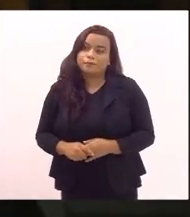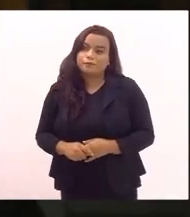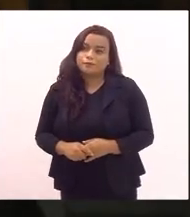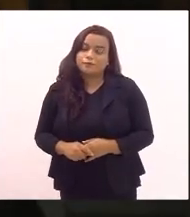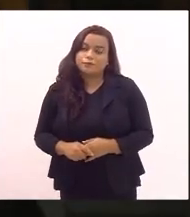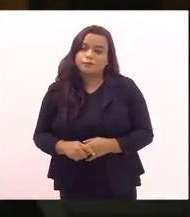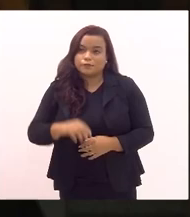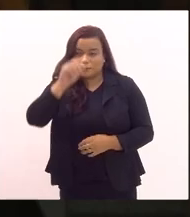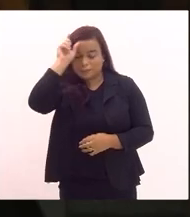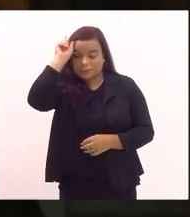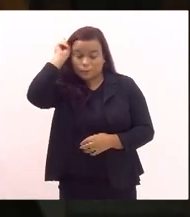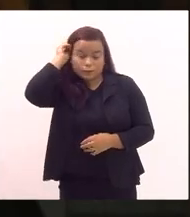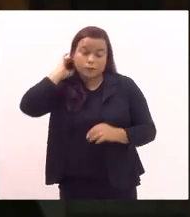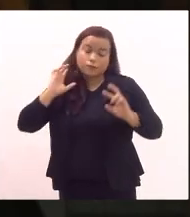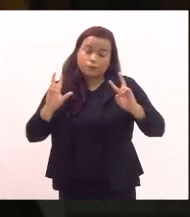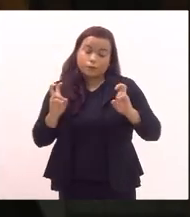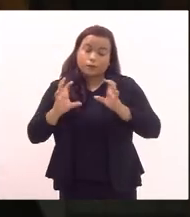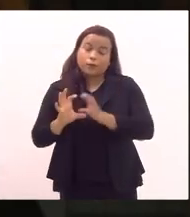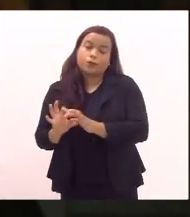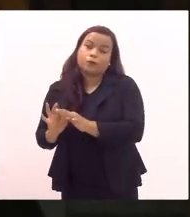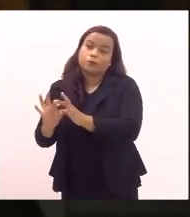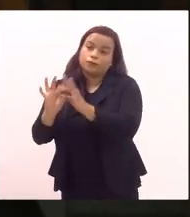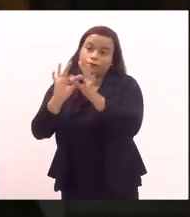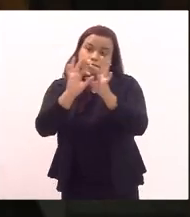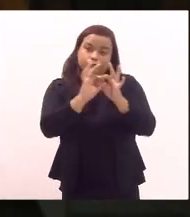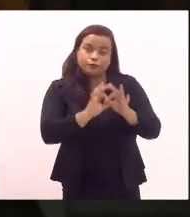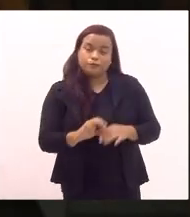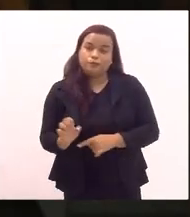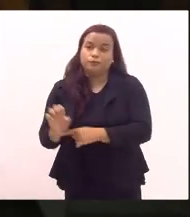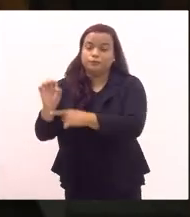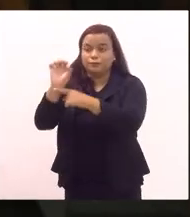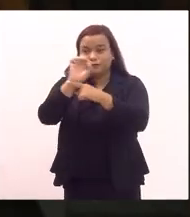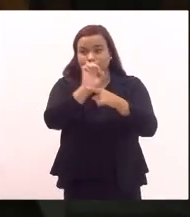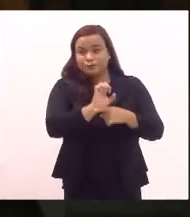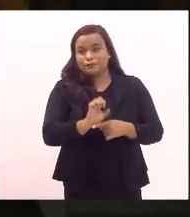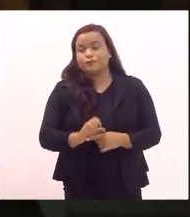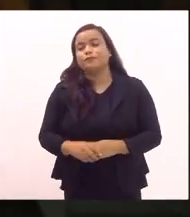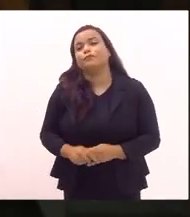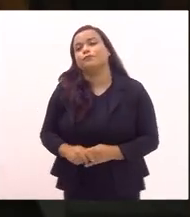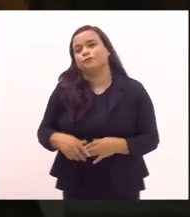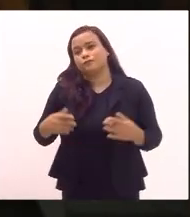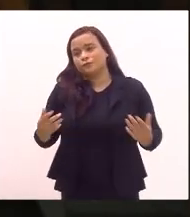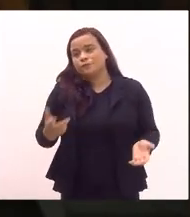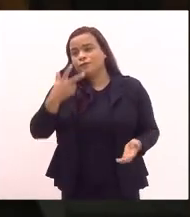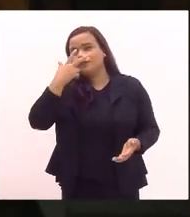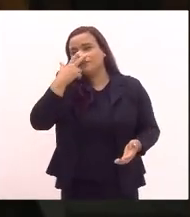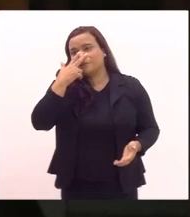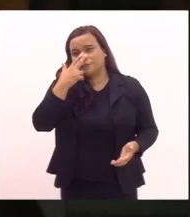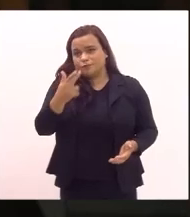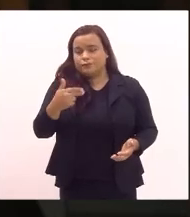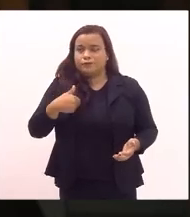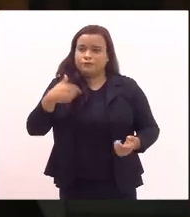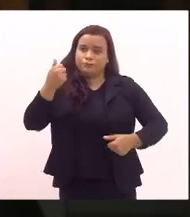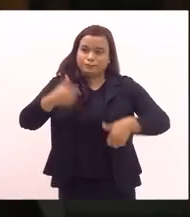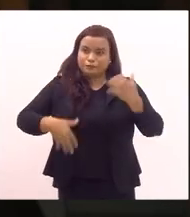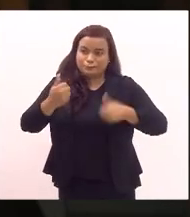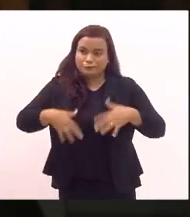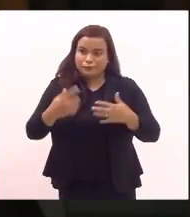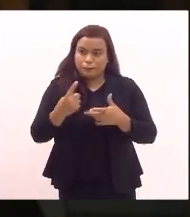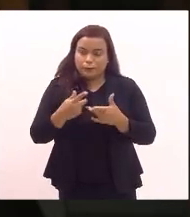da União dá para senhora presidente que eu tô falando